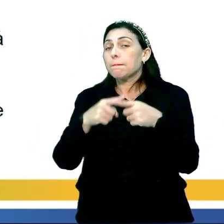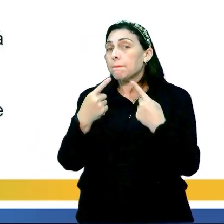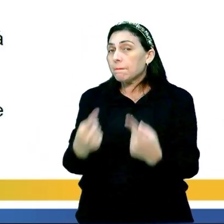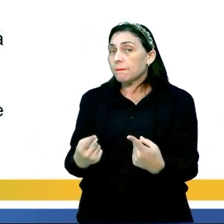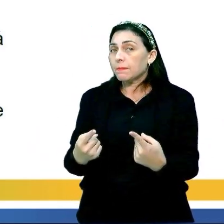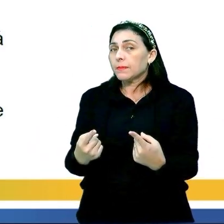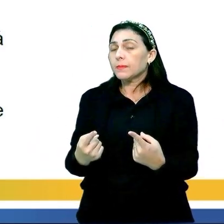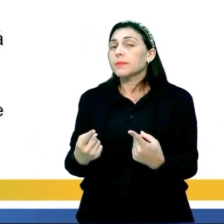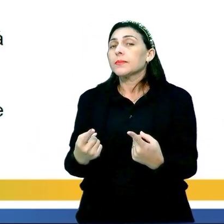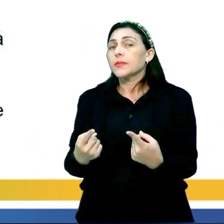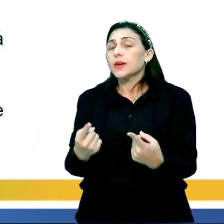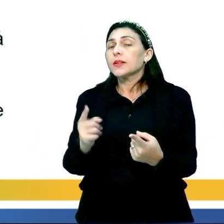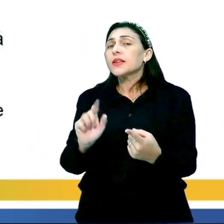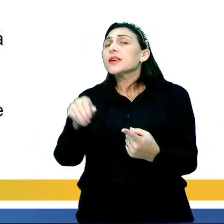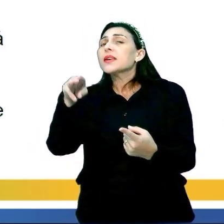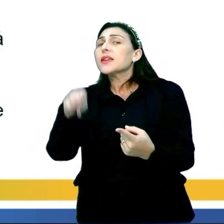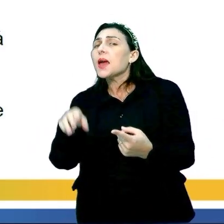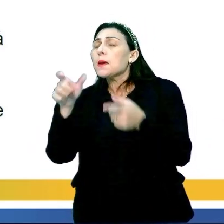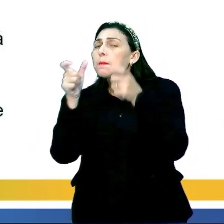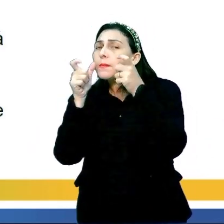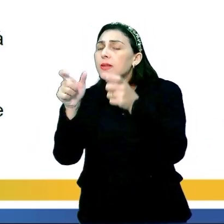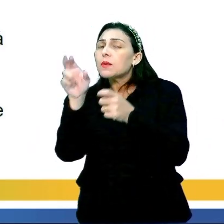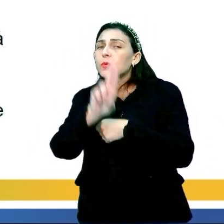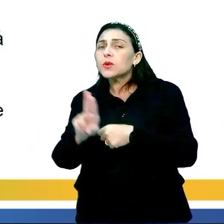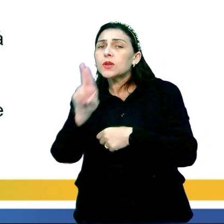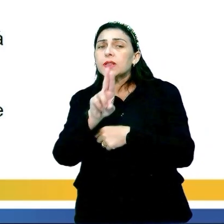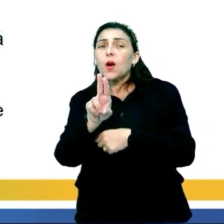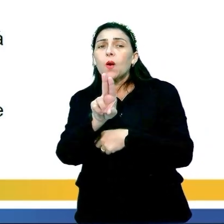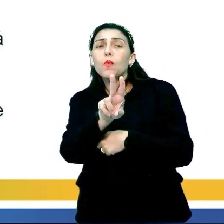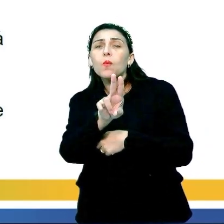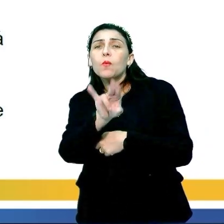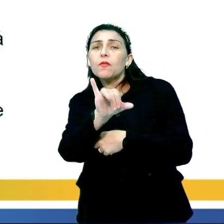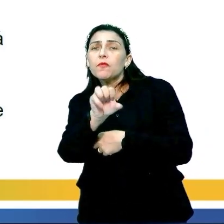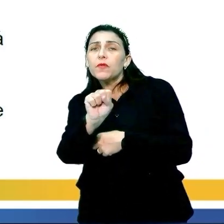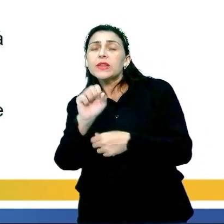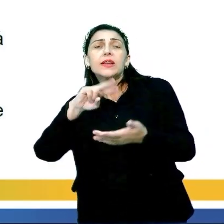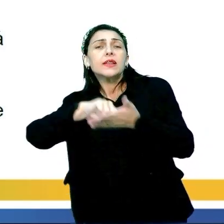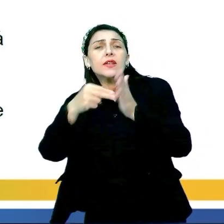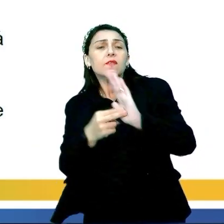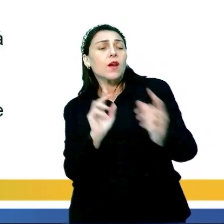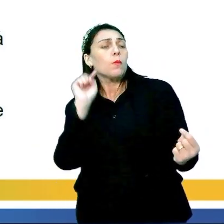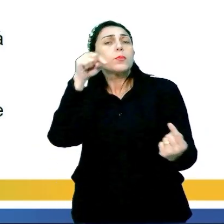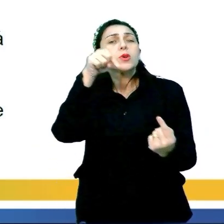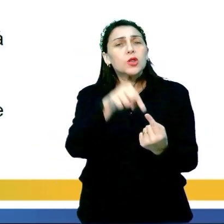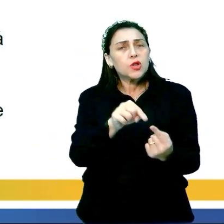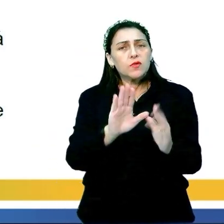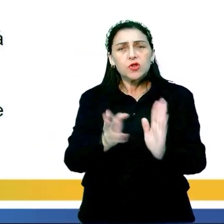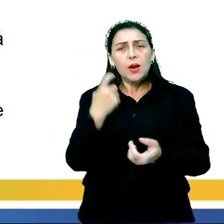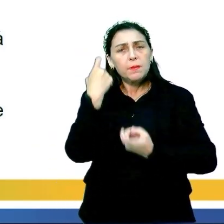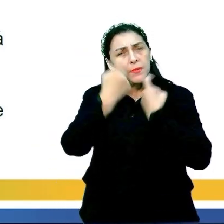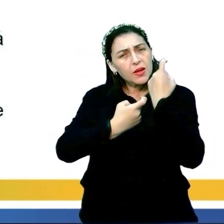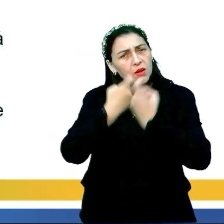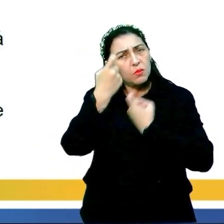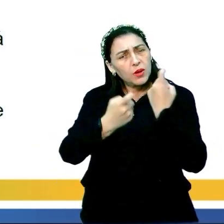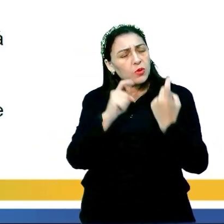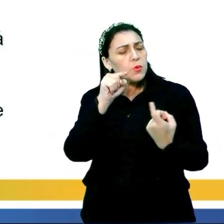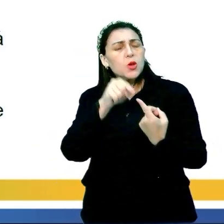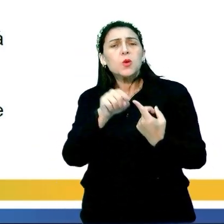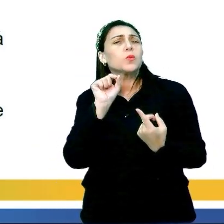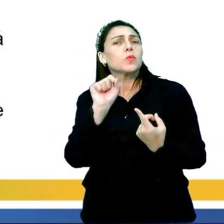aqui, a que público? A quem? Observe que ele utilizou o visa. E aí você já fica um pouco preocupado. Meu Deus, visa o